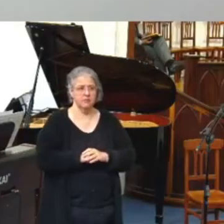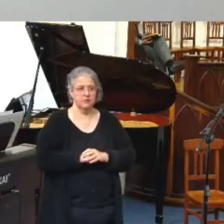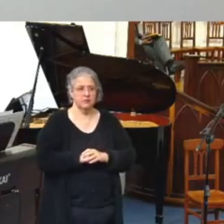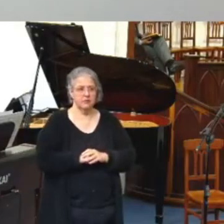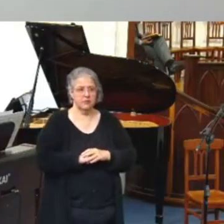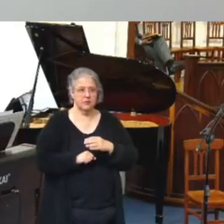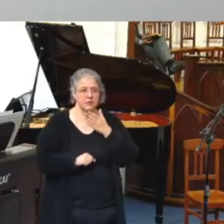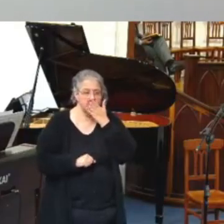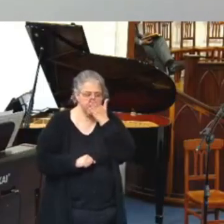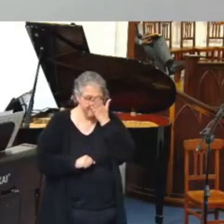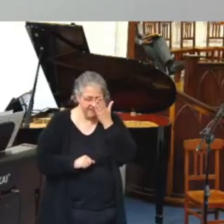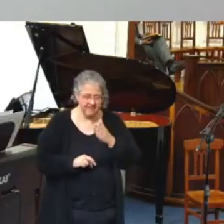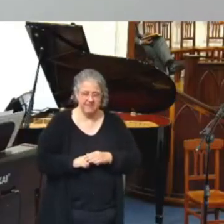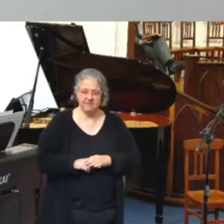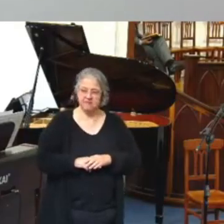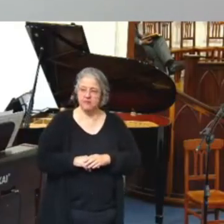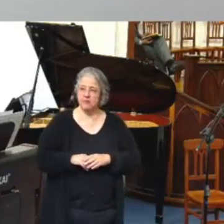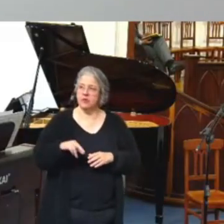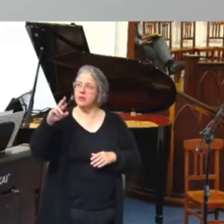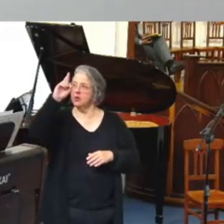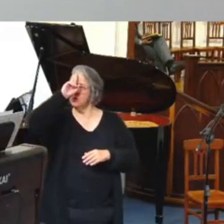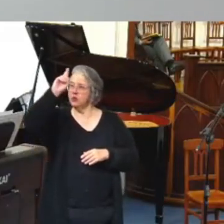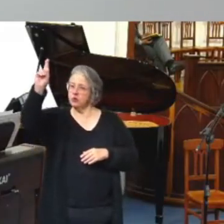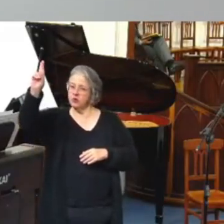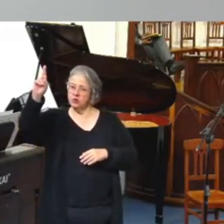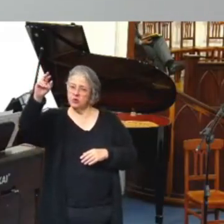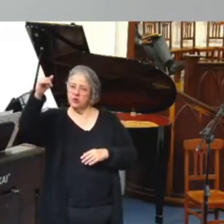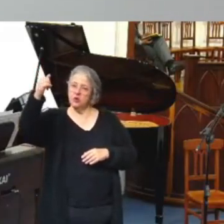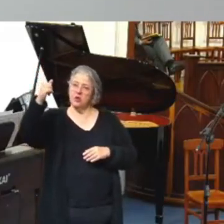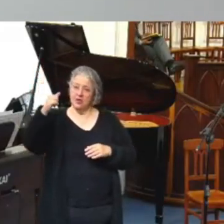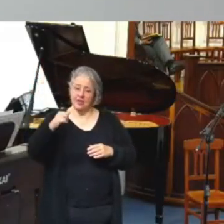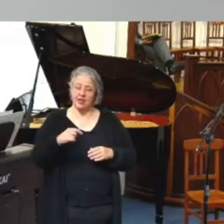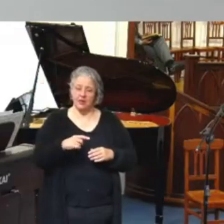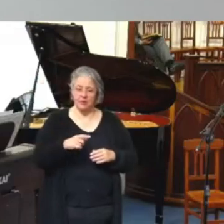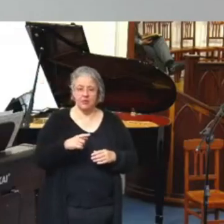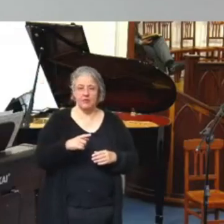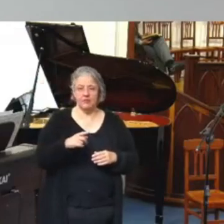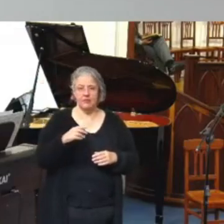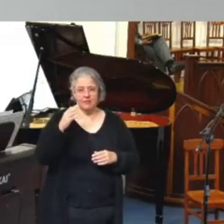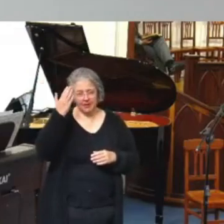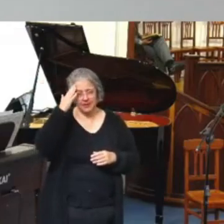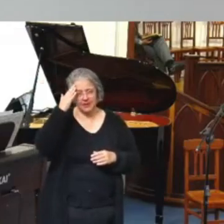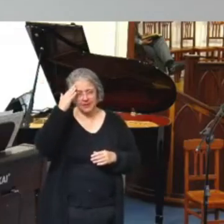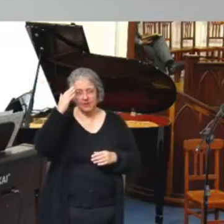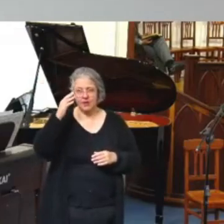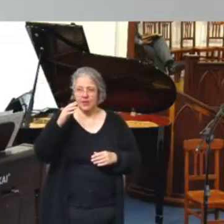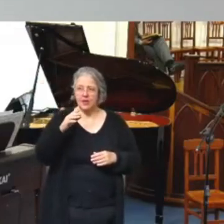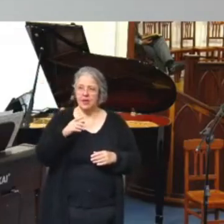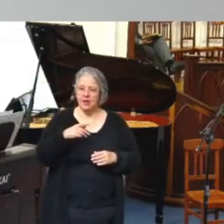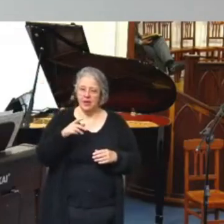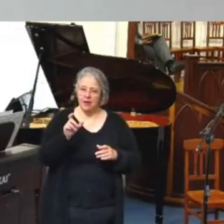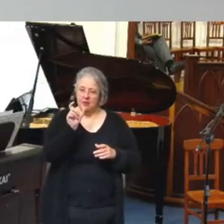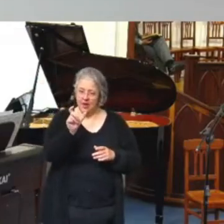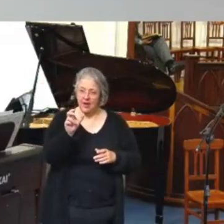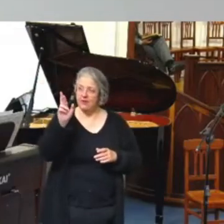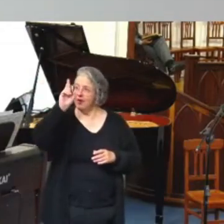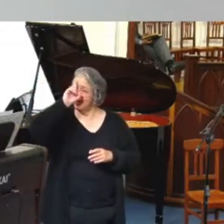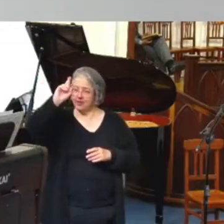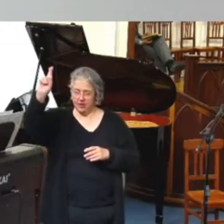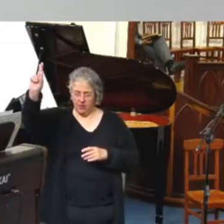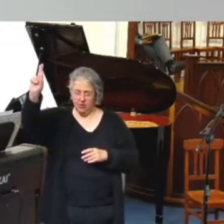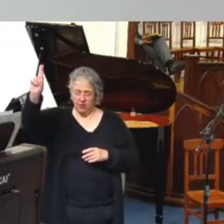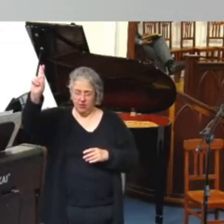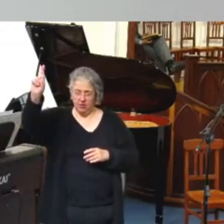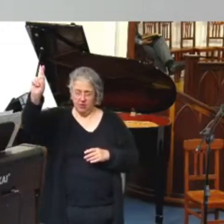sendo clamada em sua oração. Senhor aqui é Yahvé no